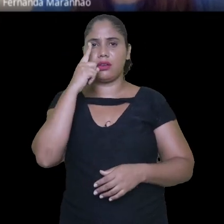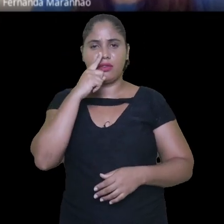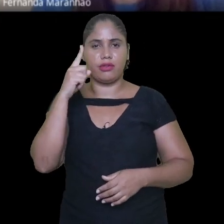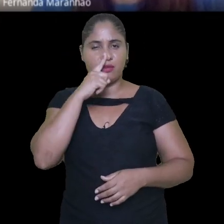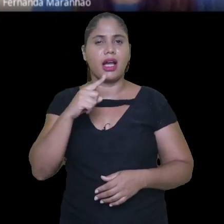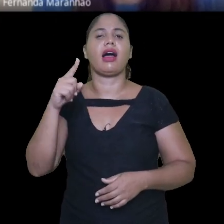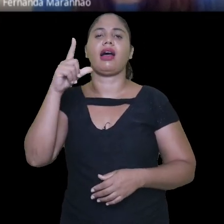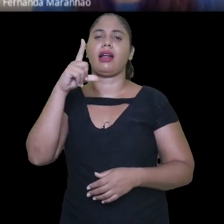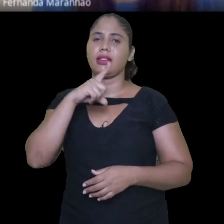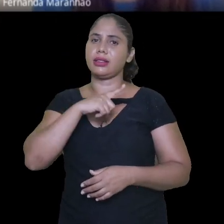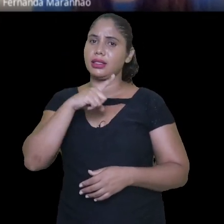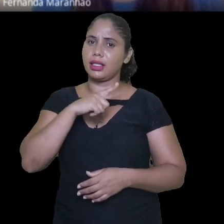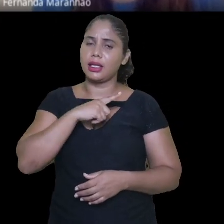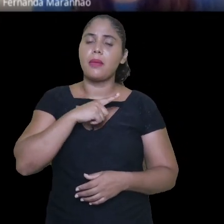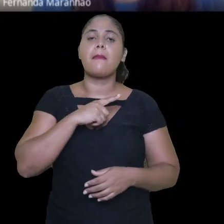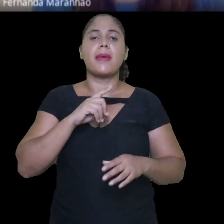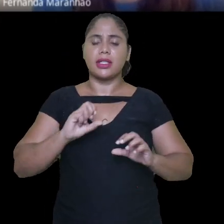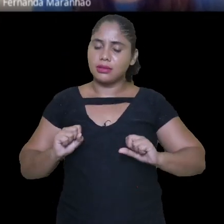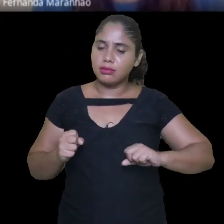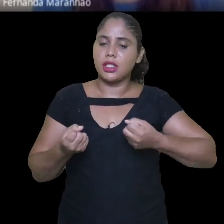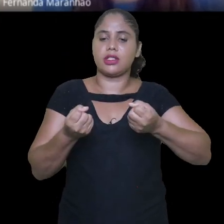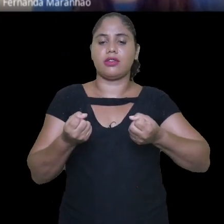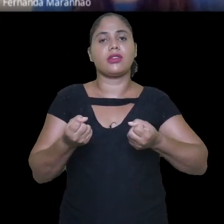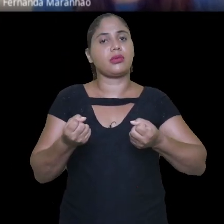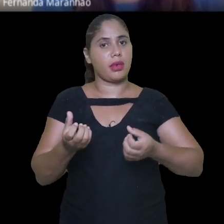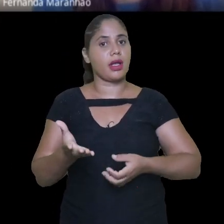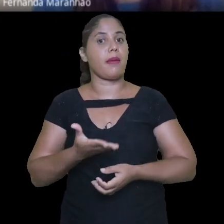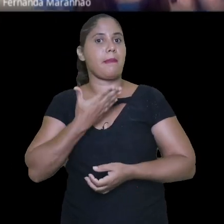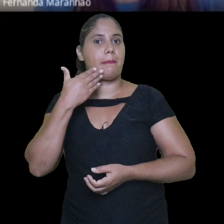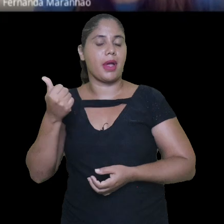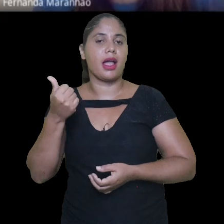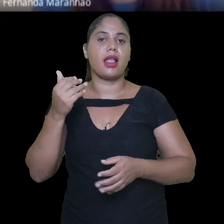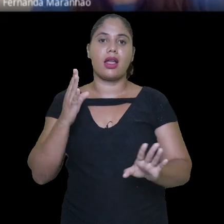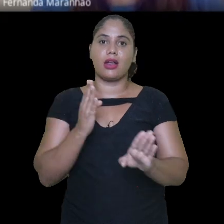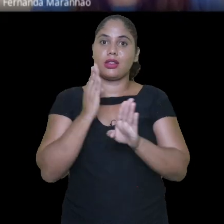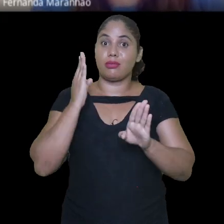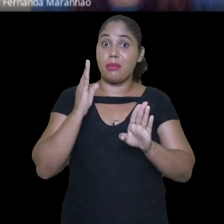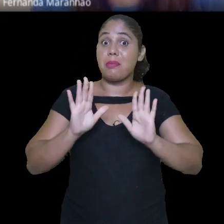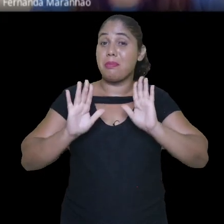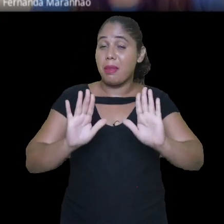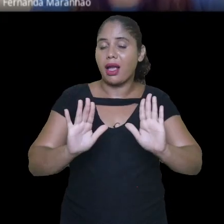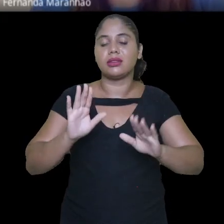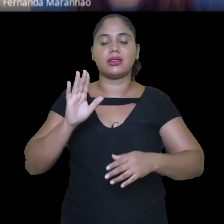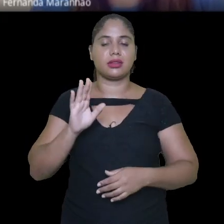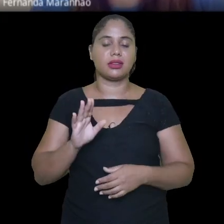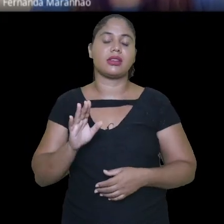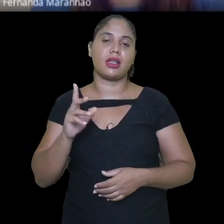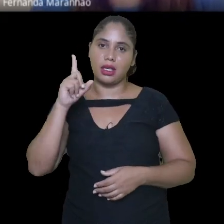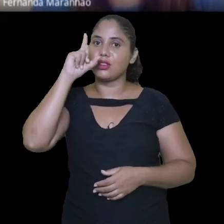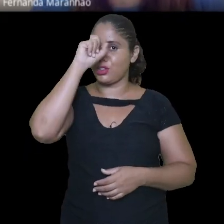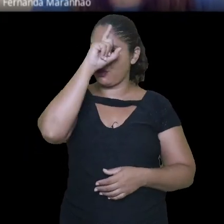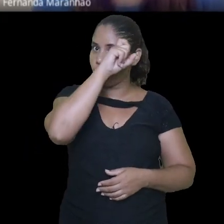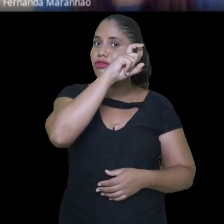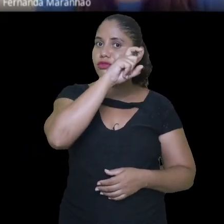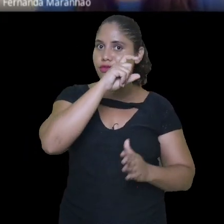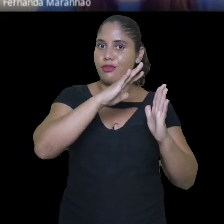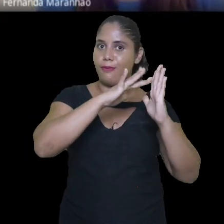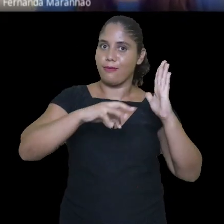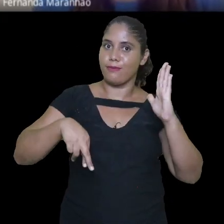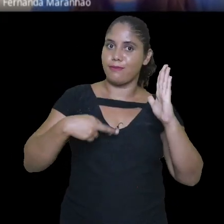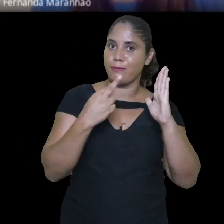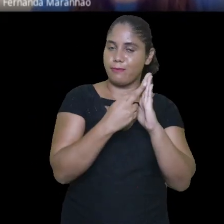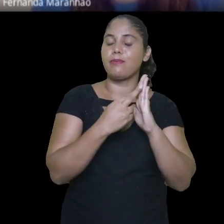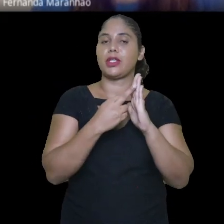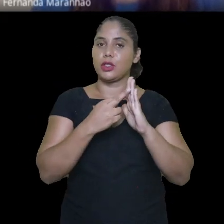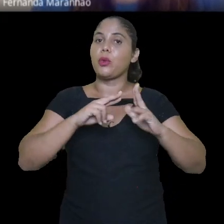complexa, multifatorial, e até hoje é muito difícil identificar com precisão quem são as pacientes que irão ter um parto prematuro de fato.